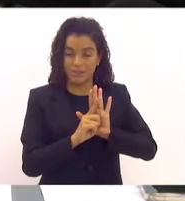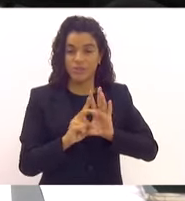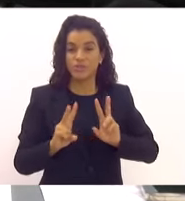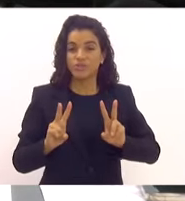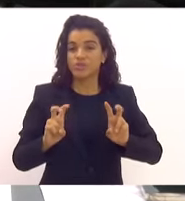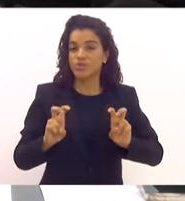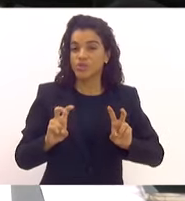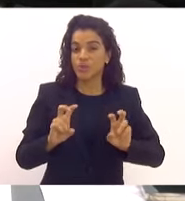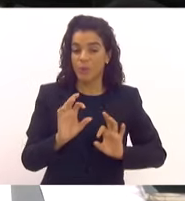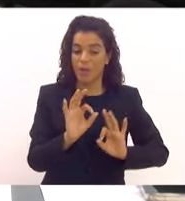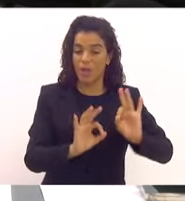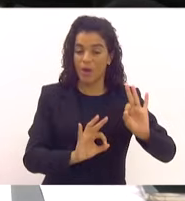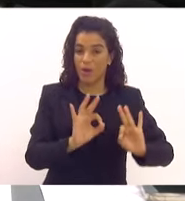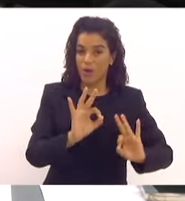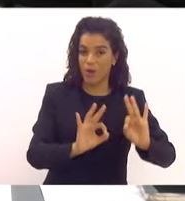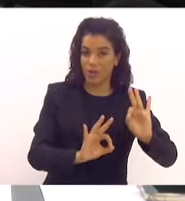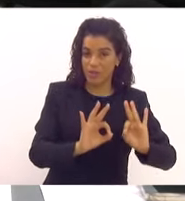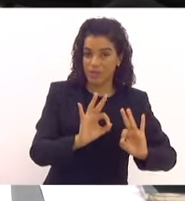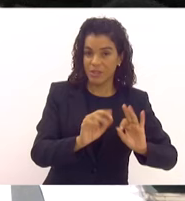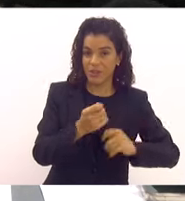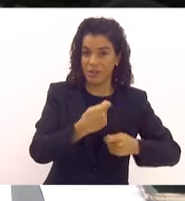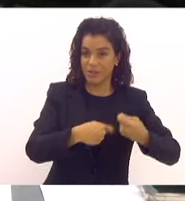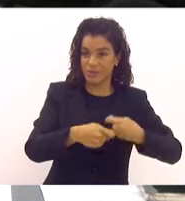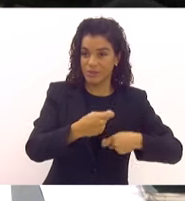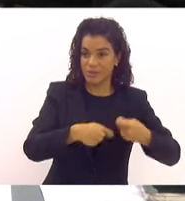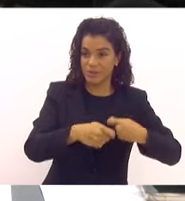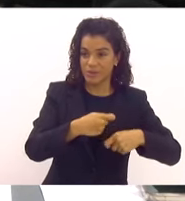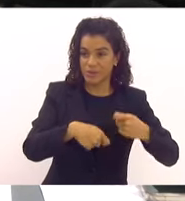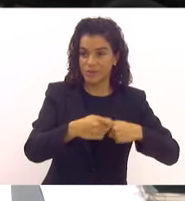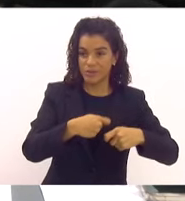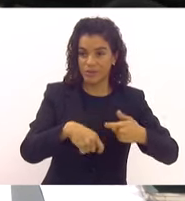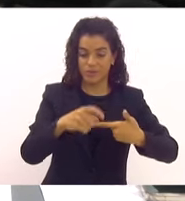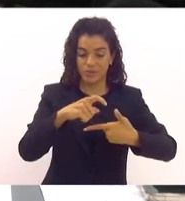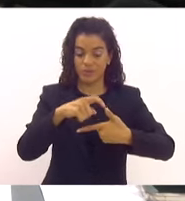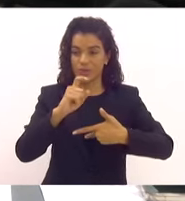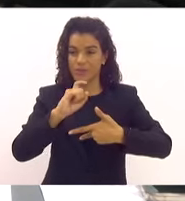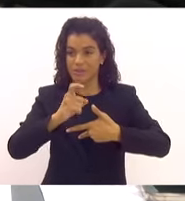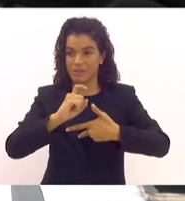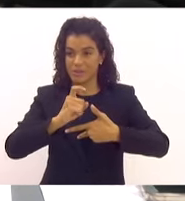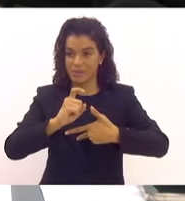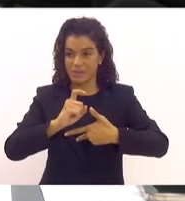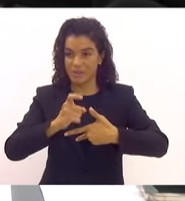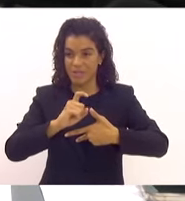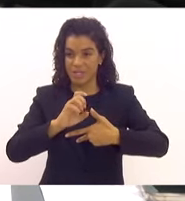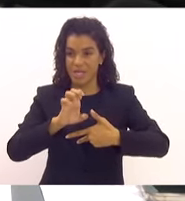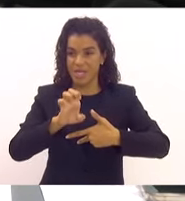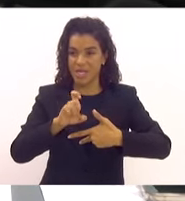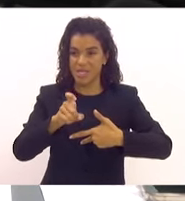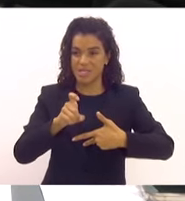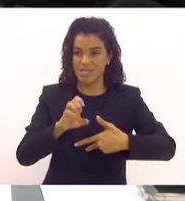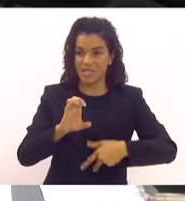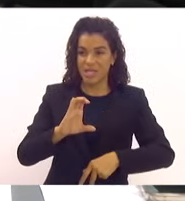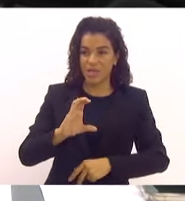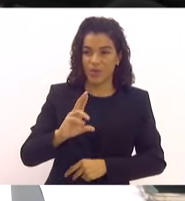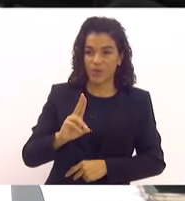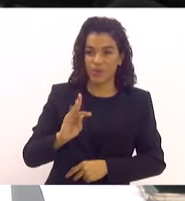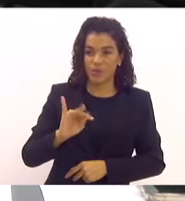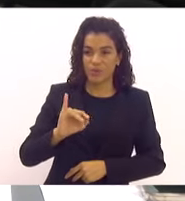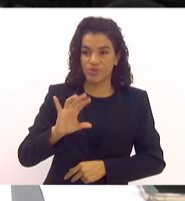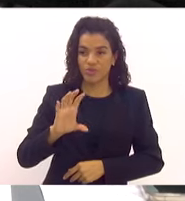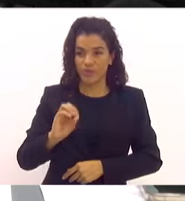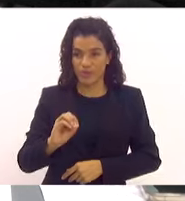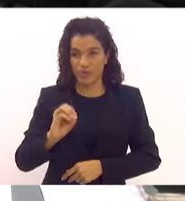sobre a organização administrativa do Poder Executivo. Mas, quando se tem um aumento